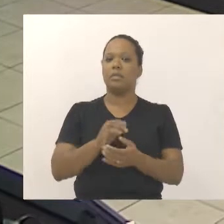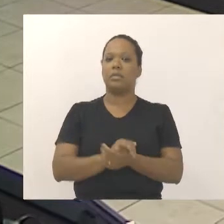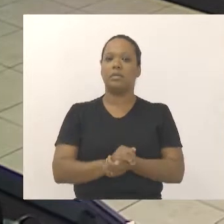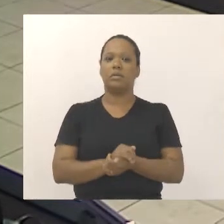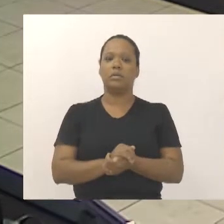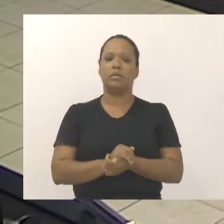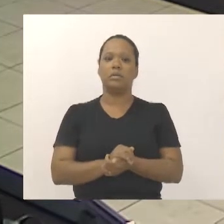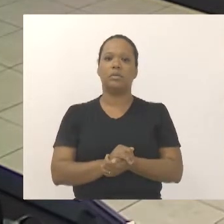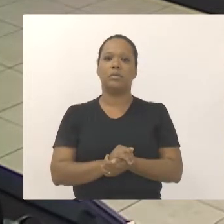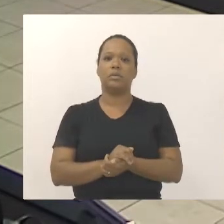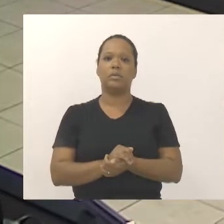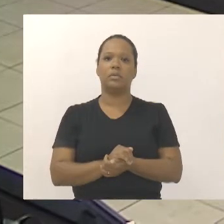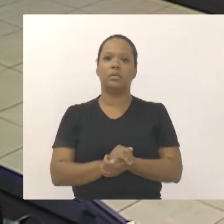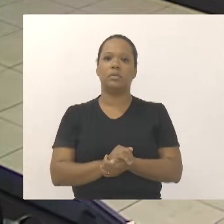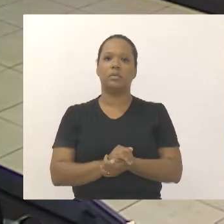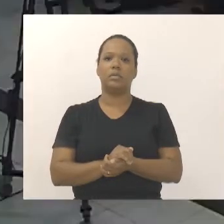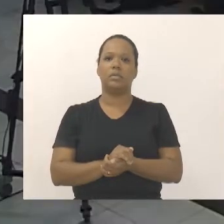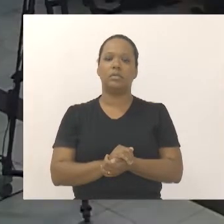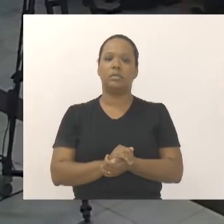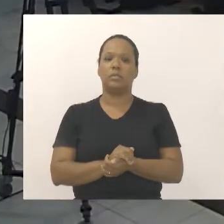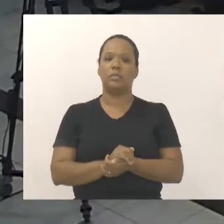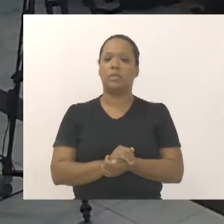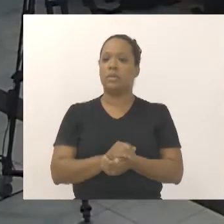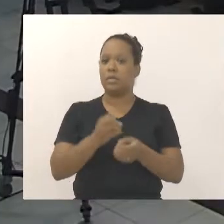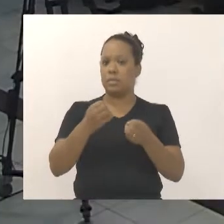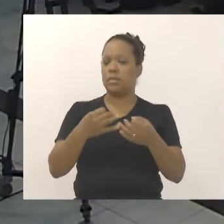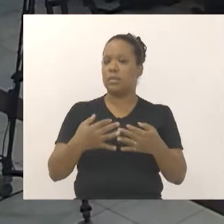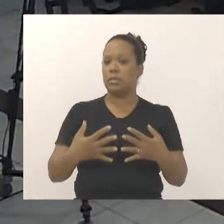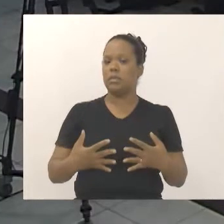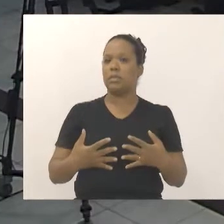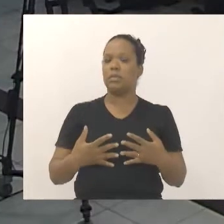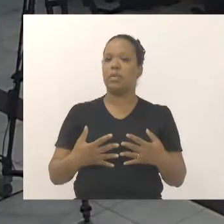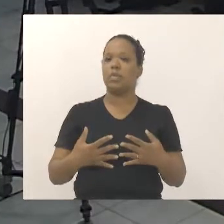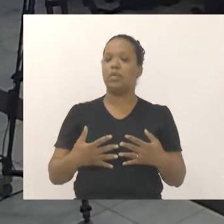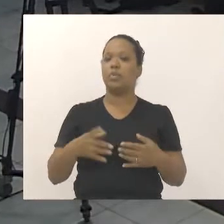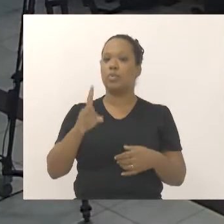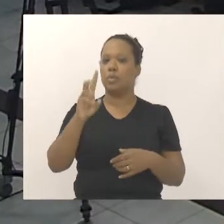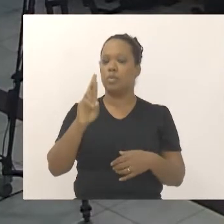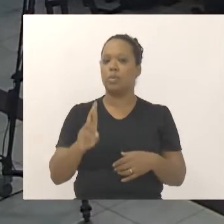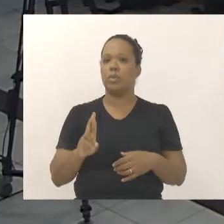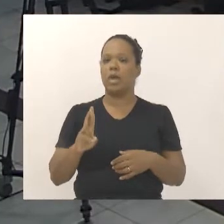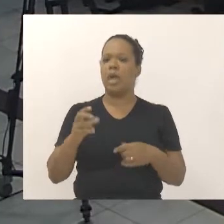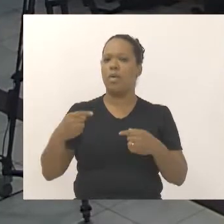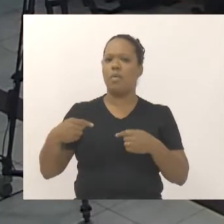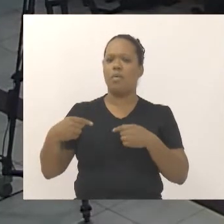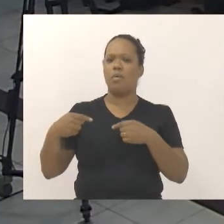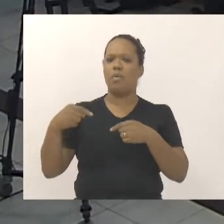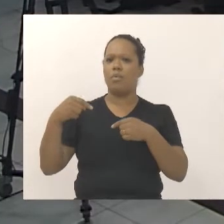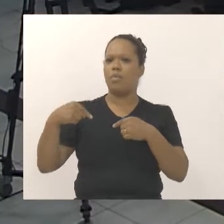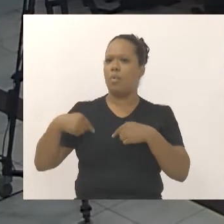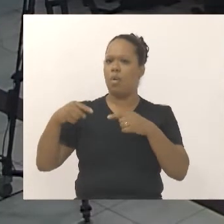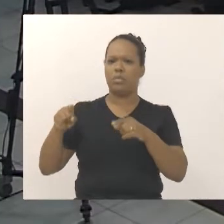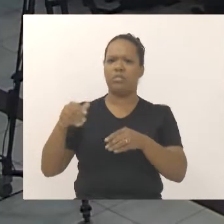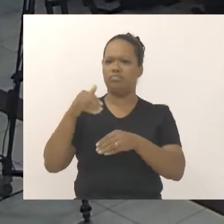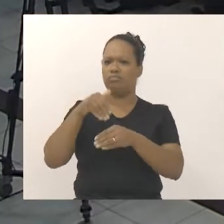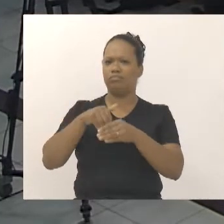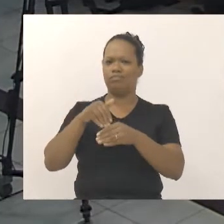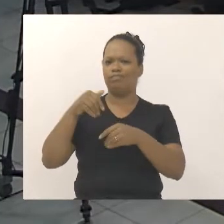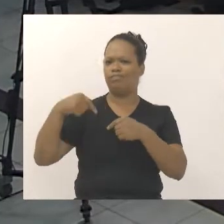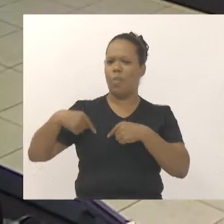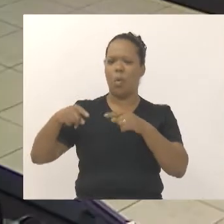acolhi aqui a explanação do Dr. Rodrigo, meu voto será o contrário.